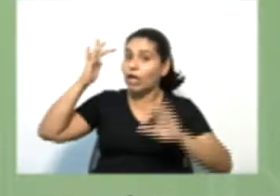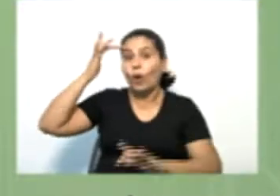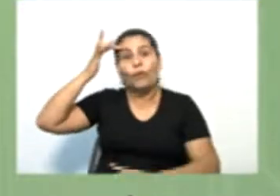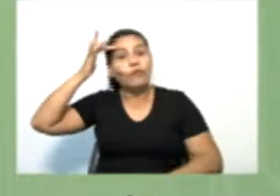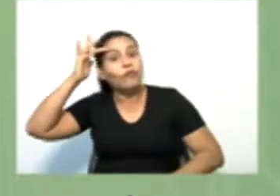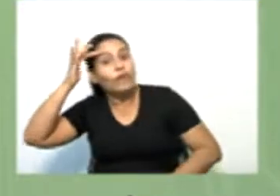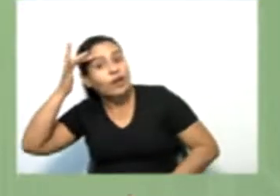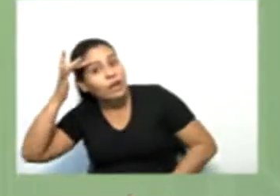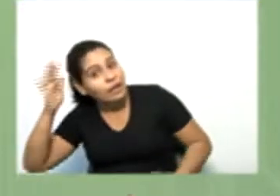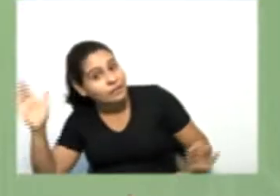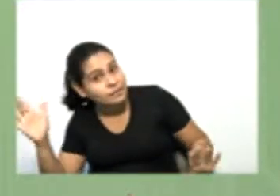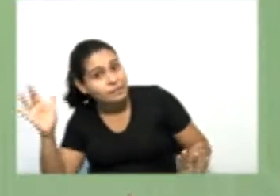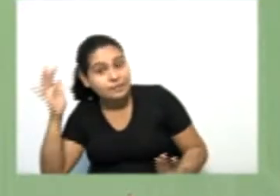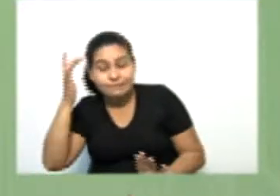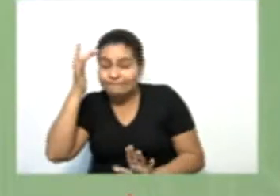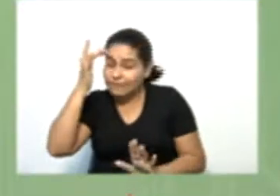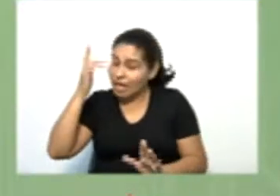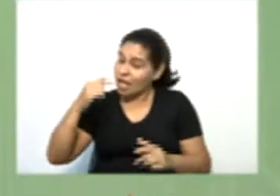talvez